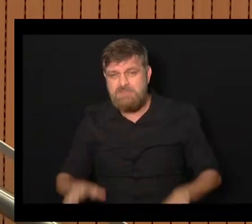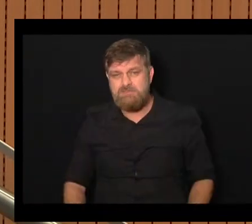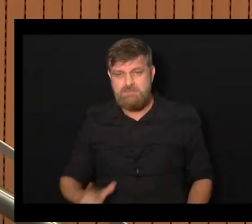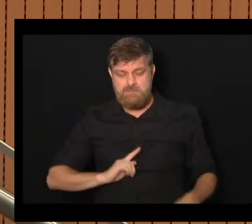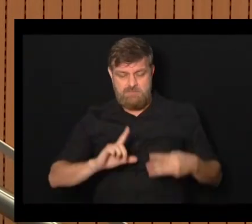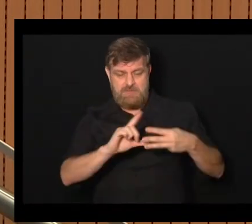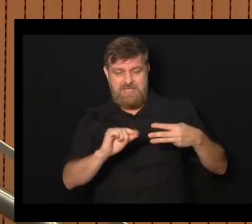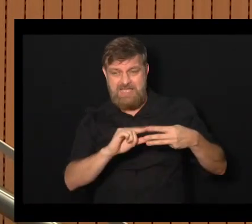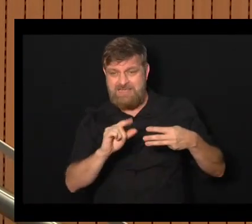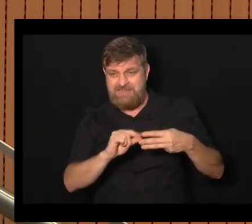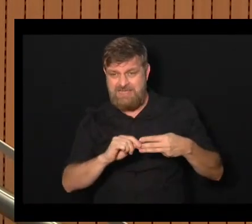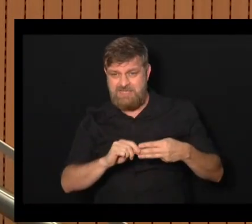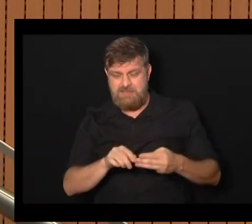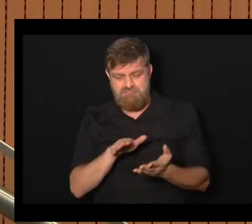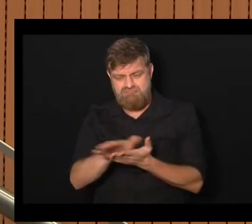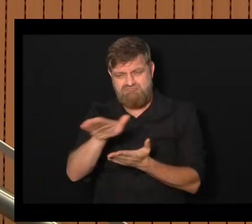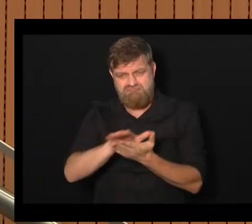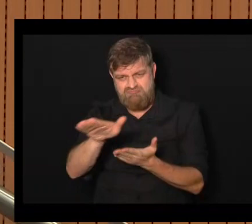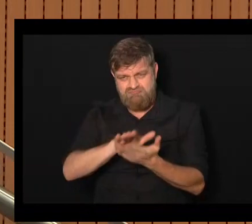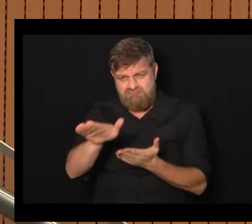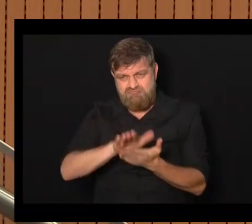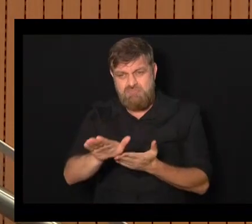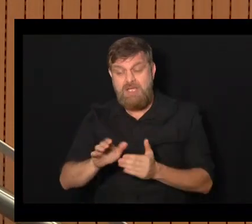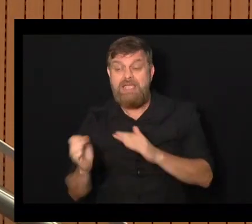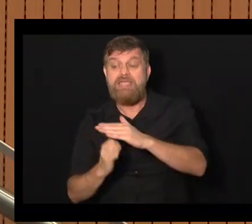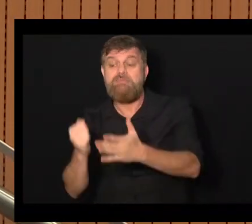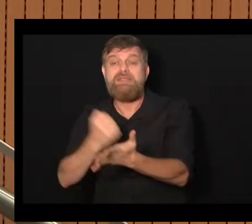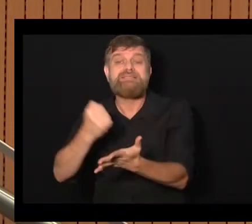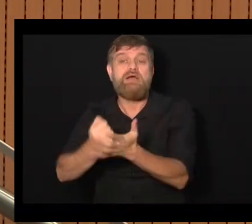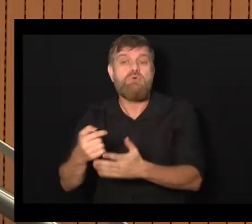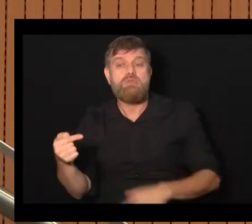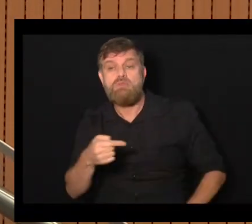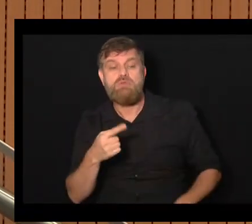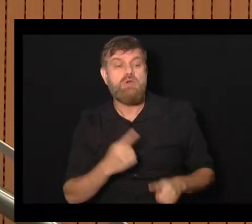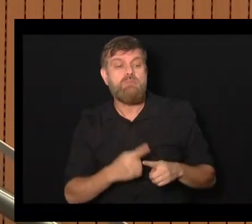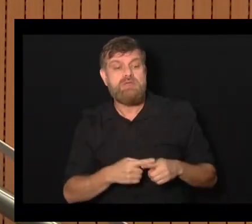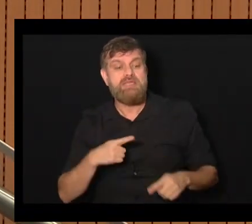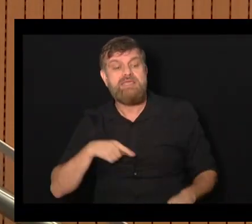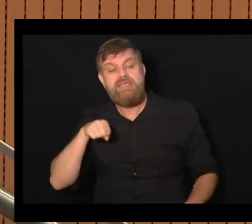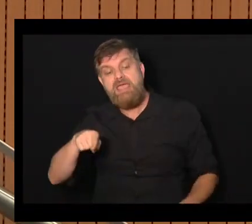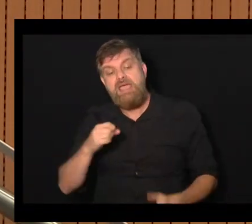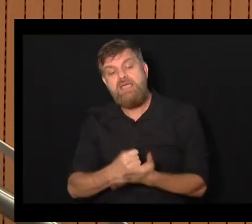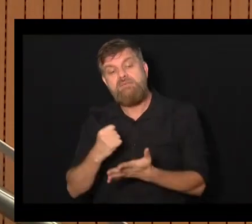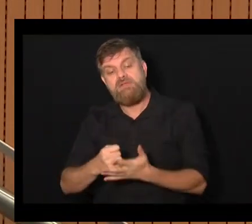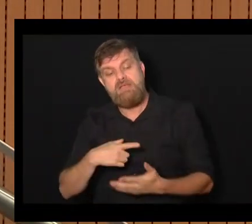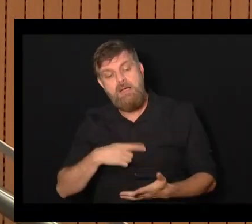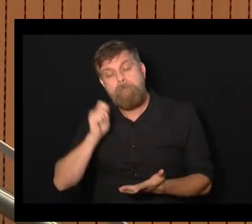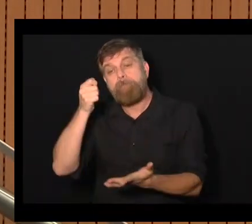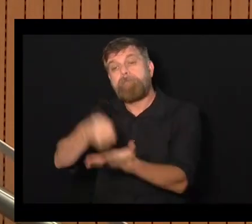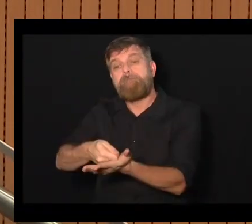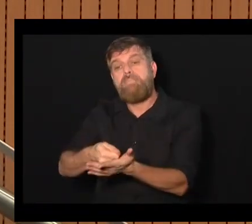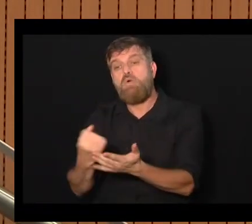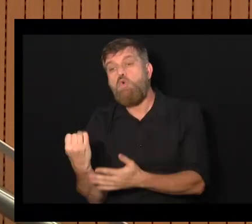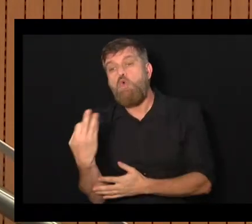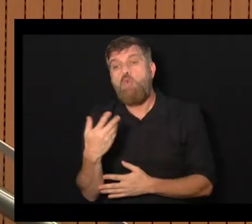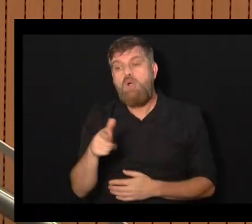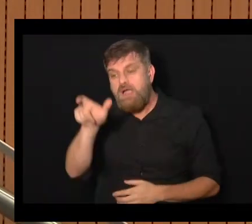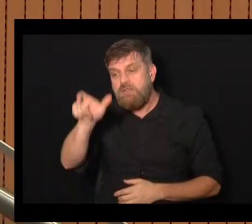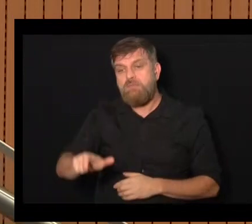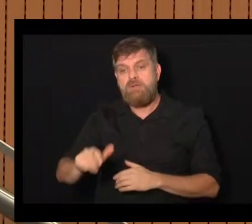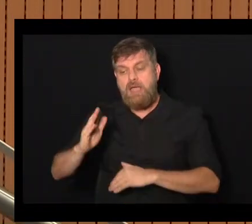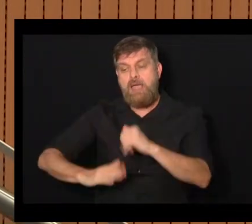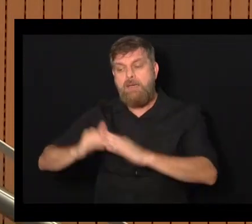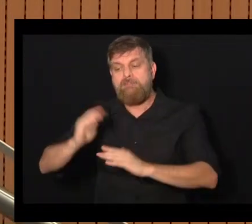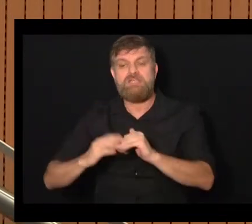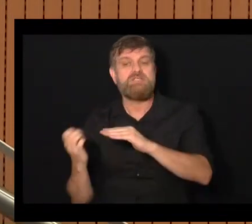Endec publique qual empresa ela contratou, qual o motivo da contratação dessa empresa, quanto ele pagou pelo serviço prestado por